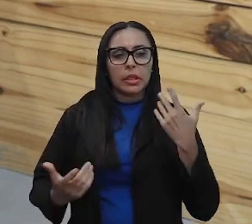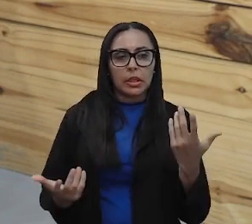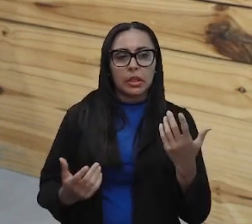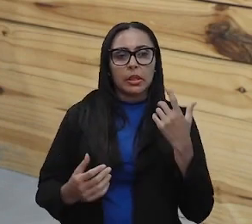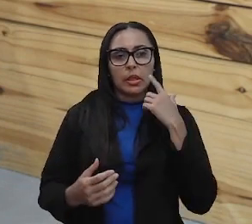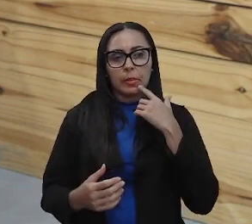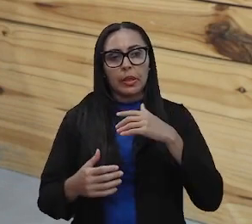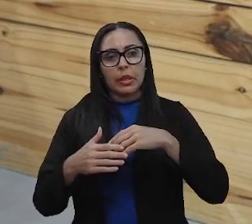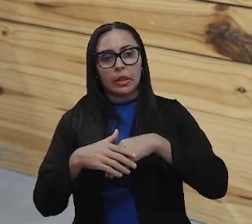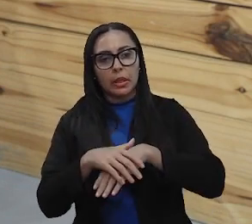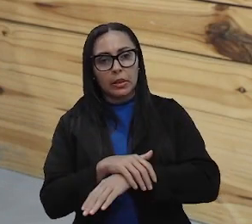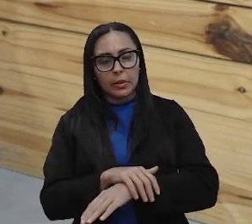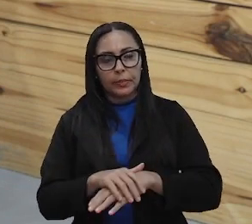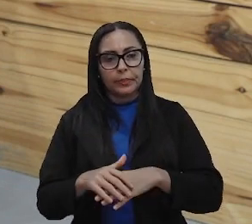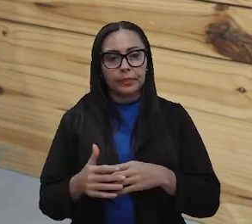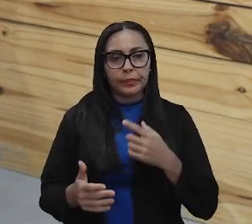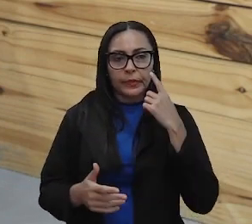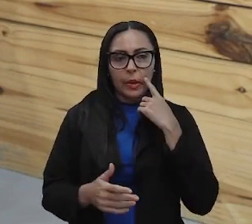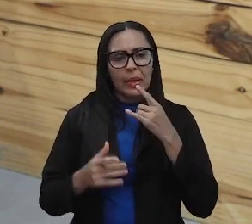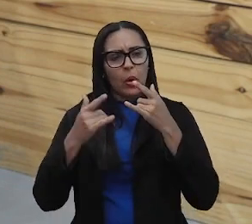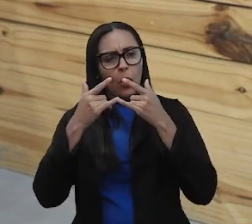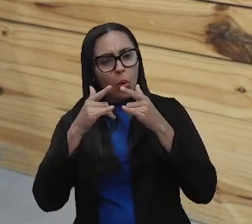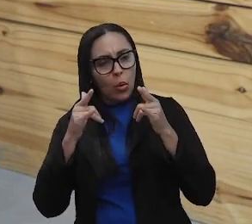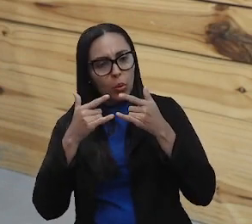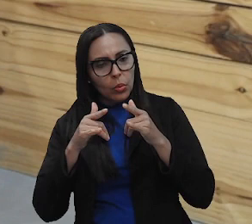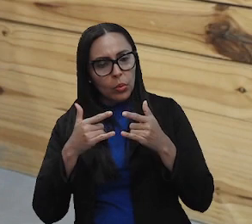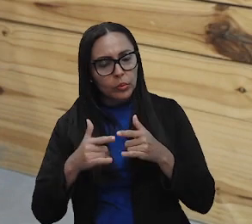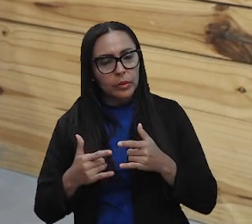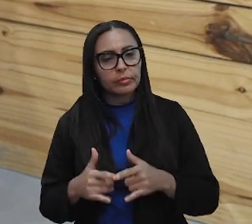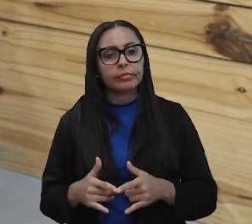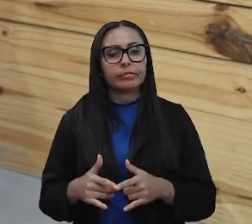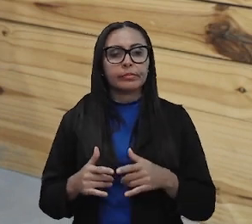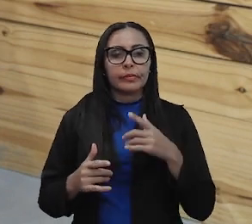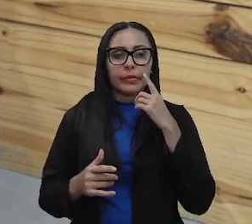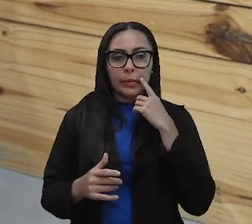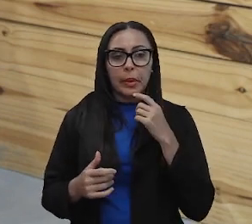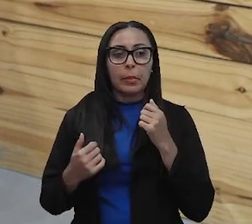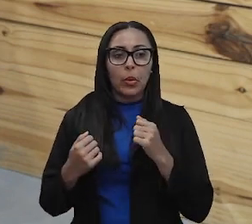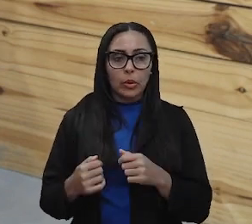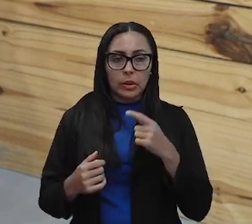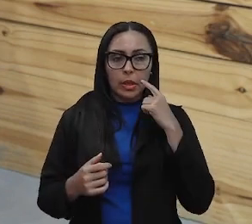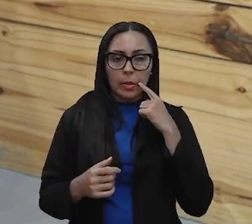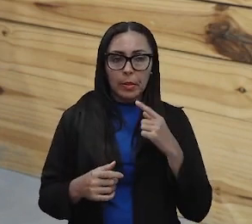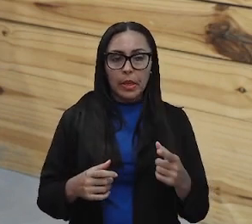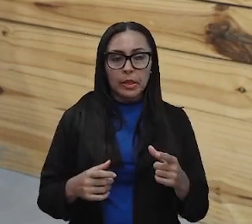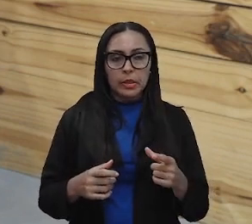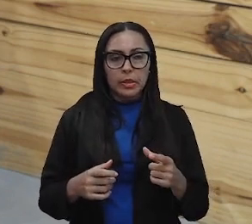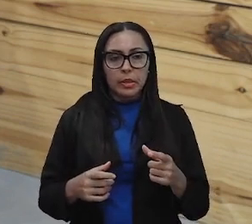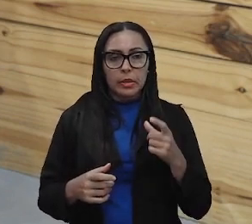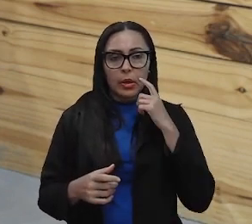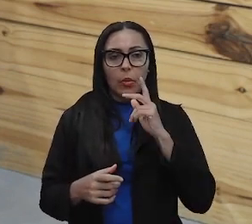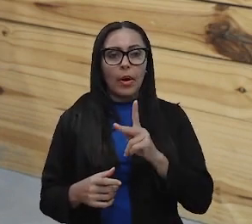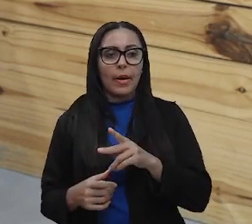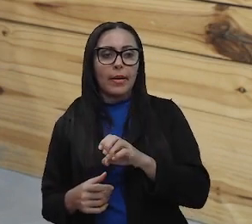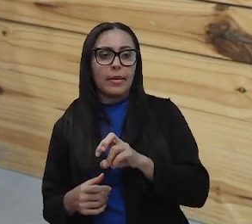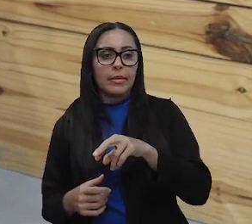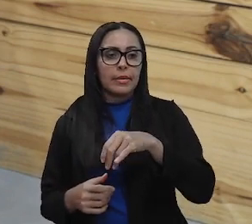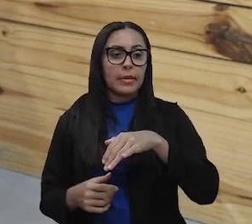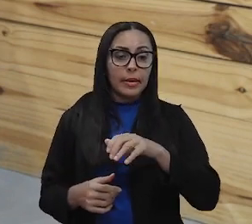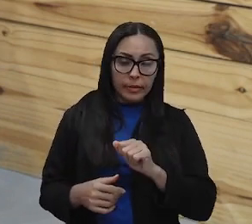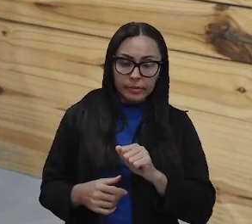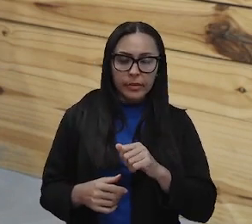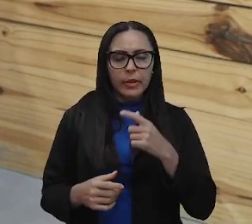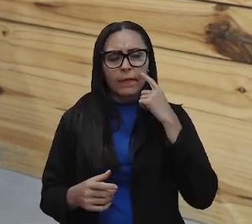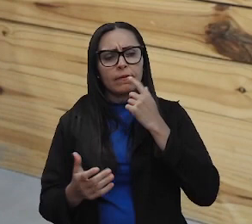discos intervertebrais da coluna, que pode também ter uma hérnia de disco ali. Então, são várias doenças